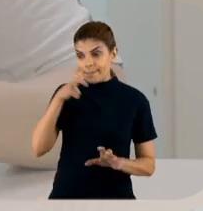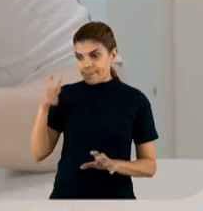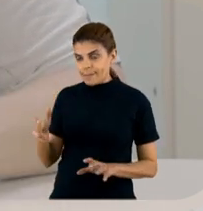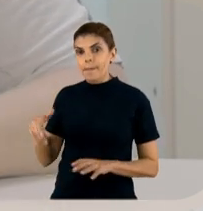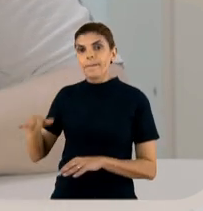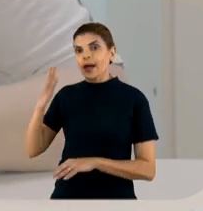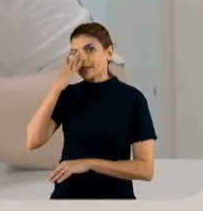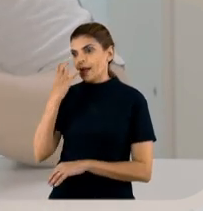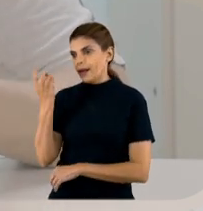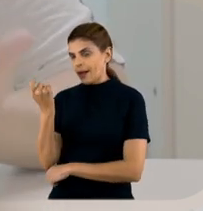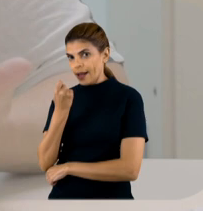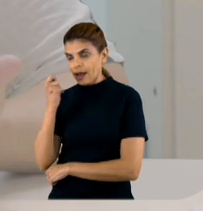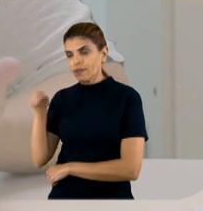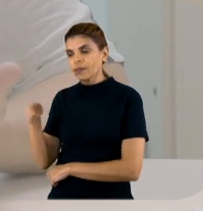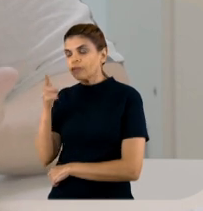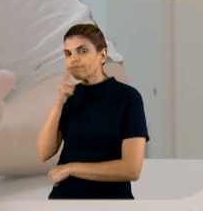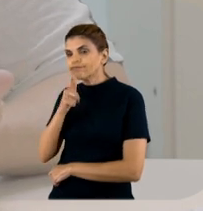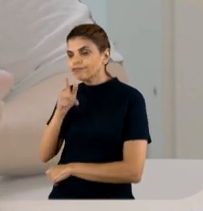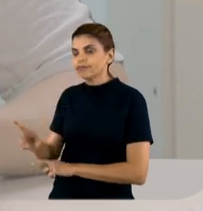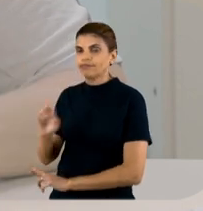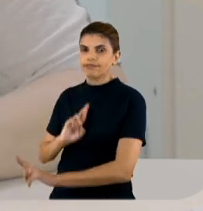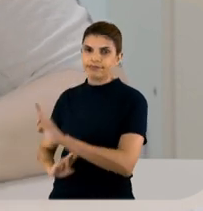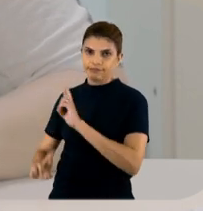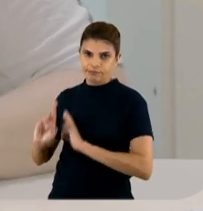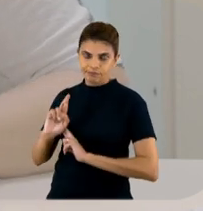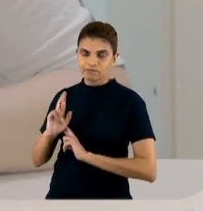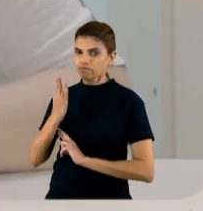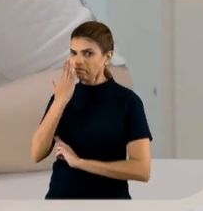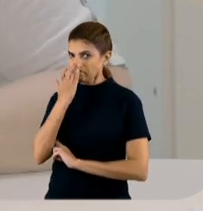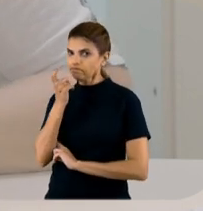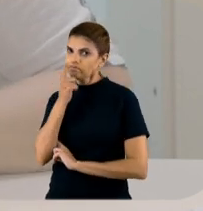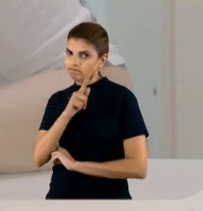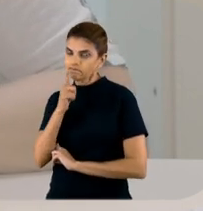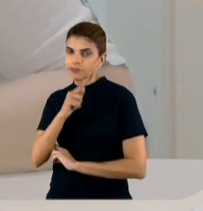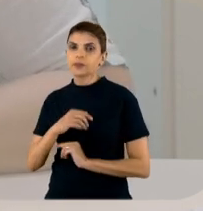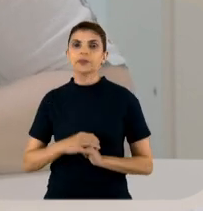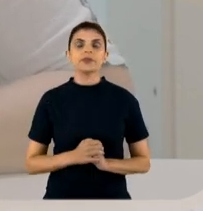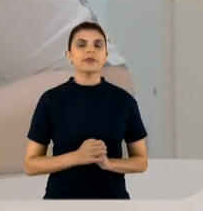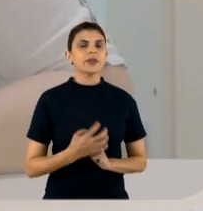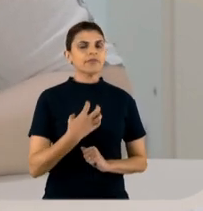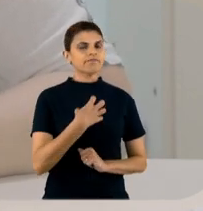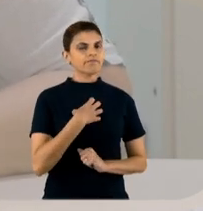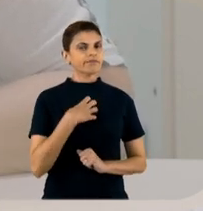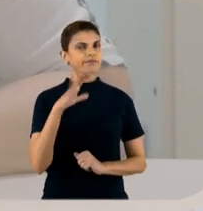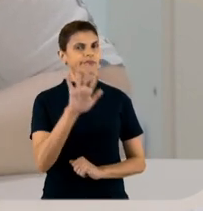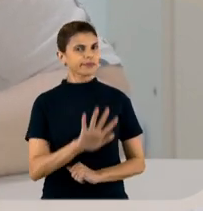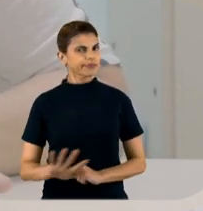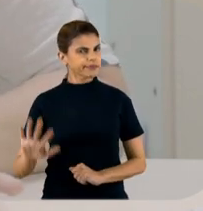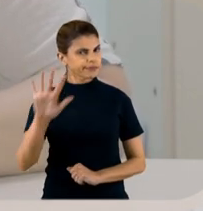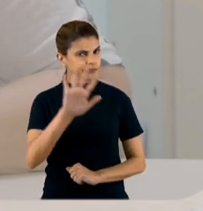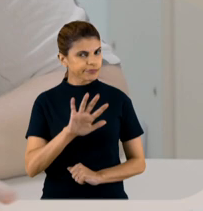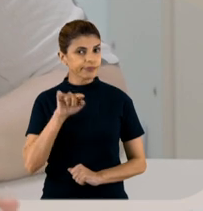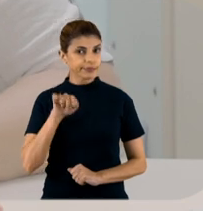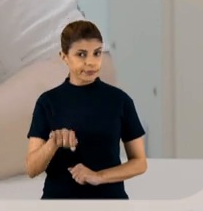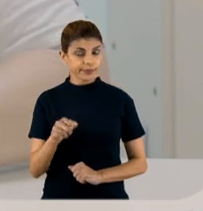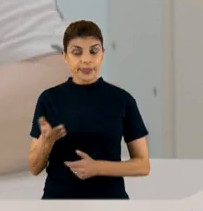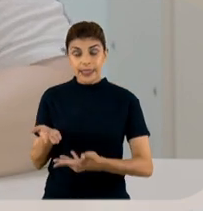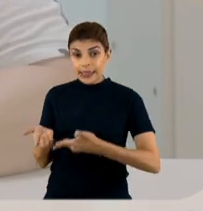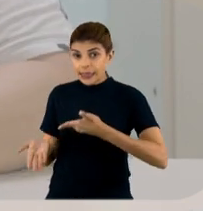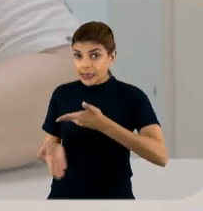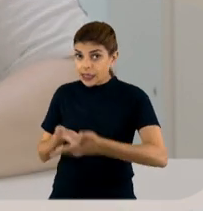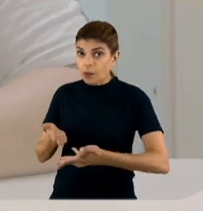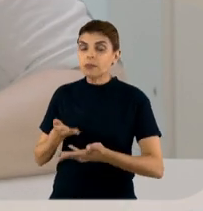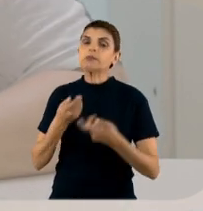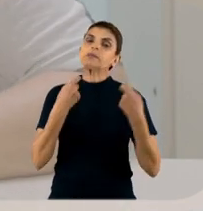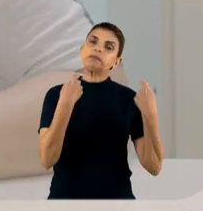graves para ver se existe um benefício eh a impressão geral sobre esse